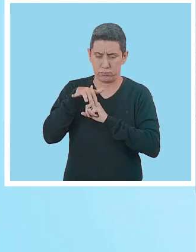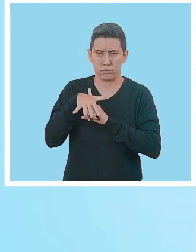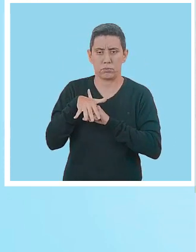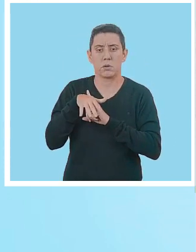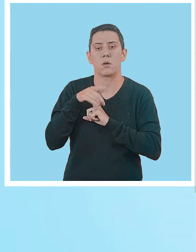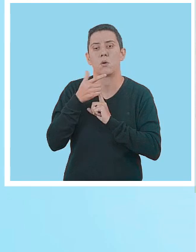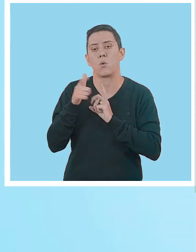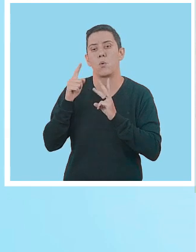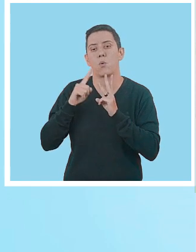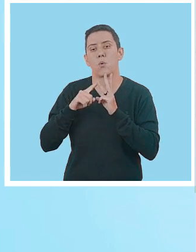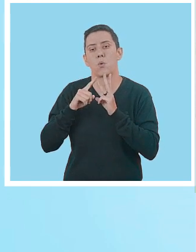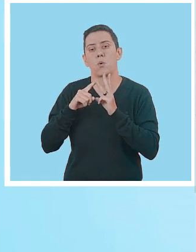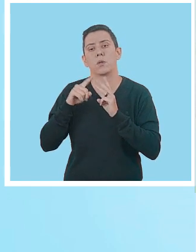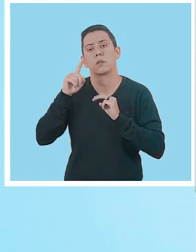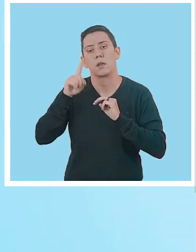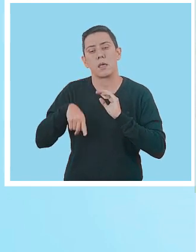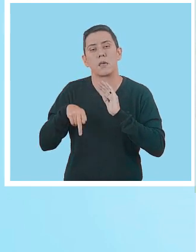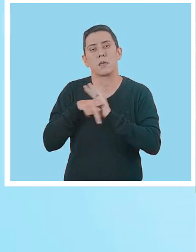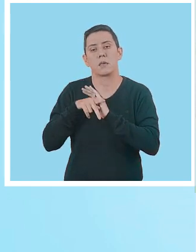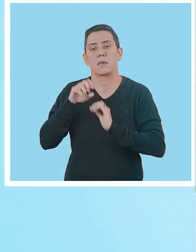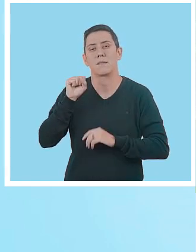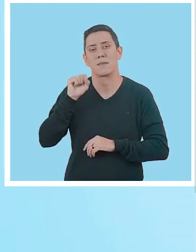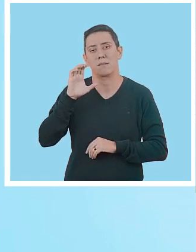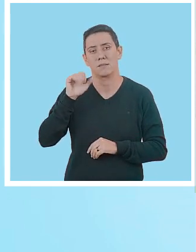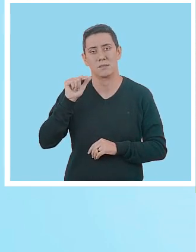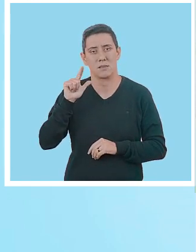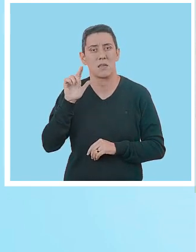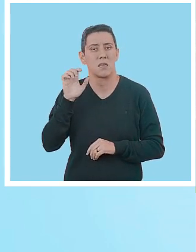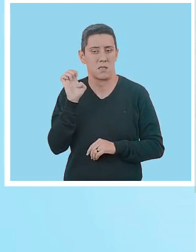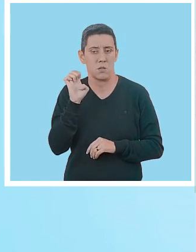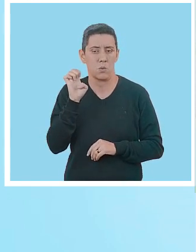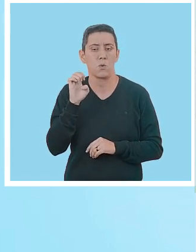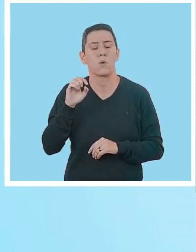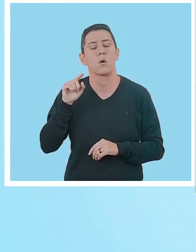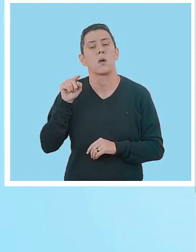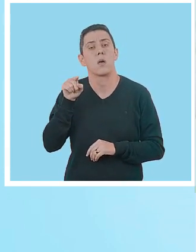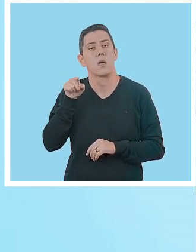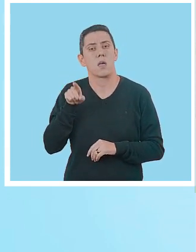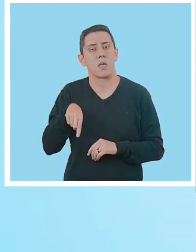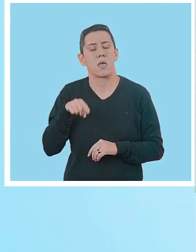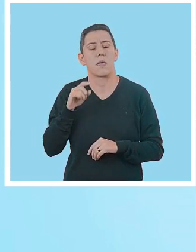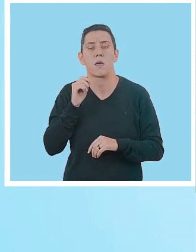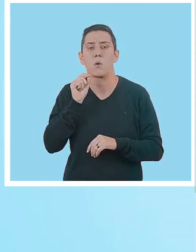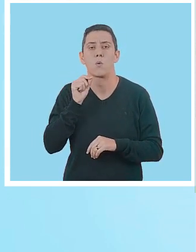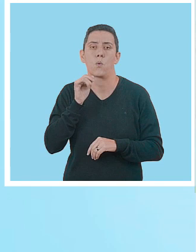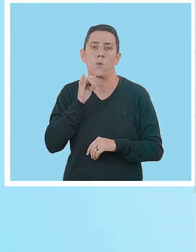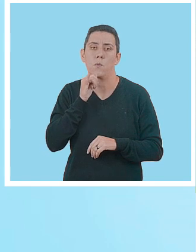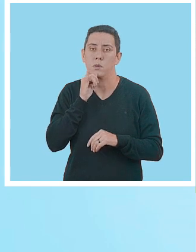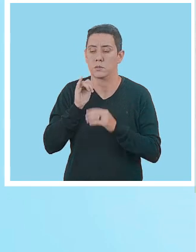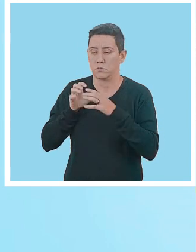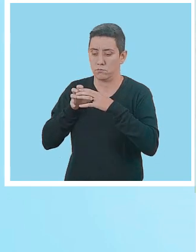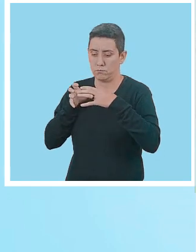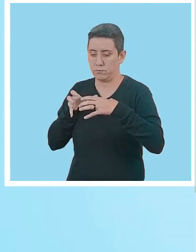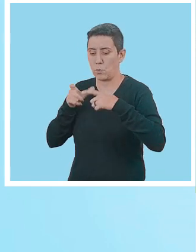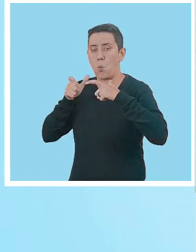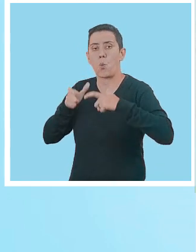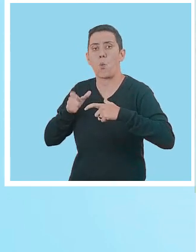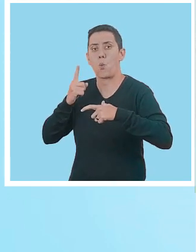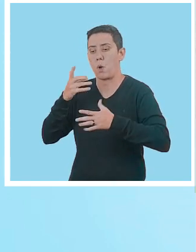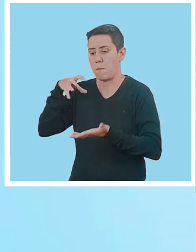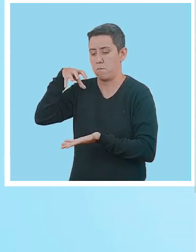seria esse essa linha da direita aqui que a gente chama de utilities que eu que são para usinas de geração centralizada